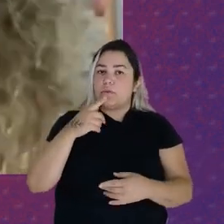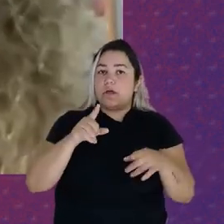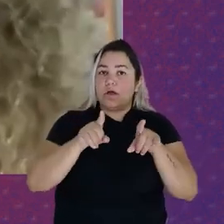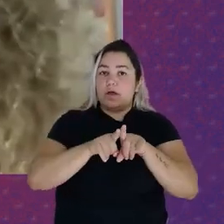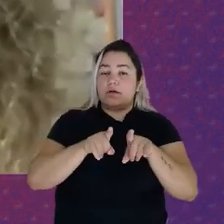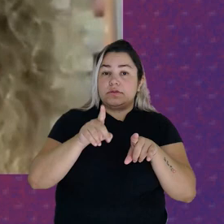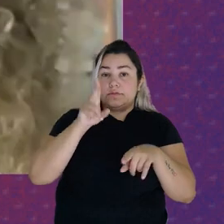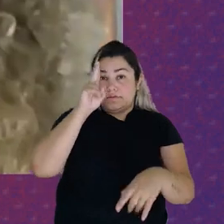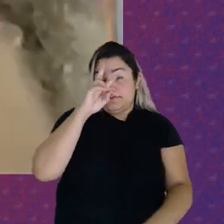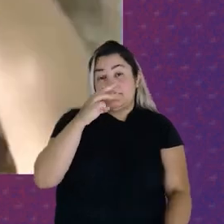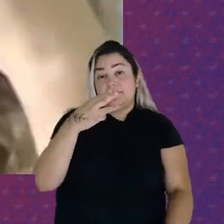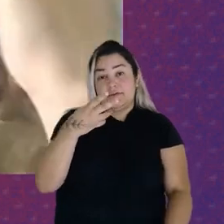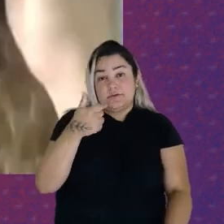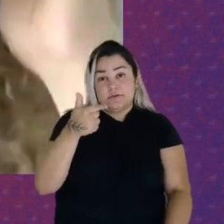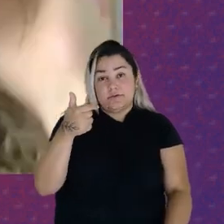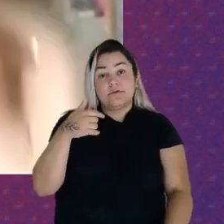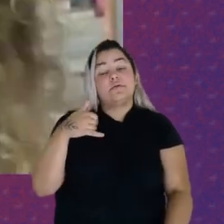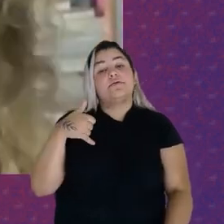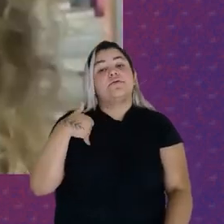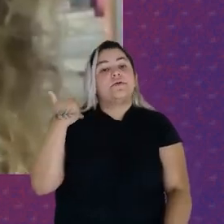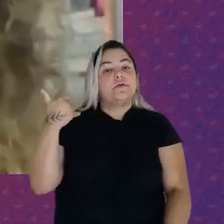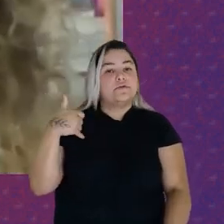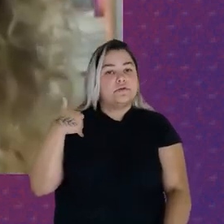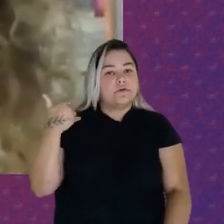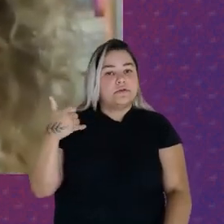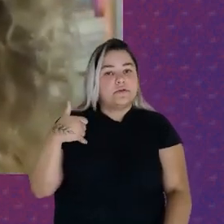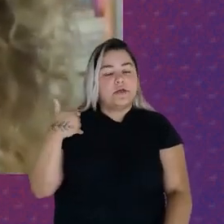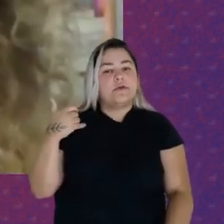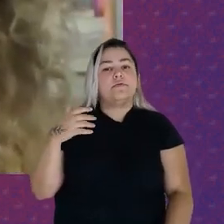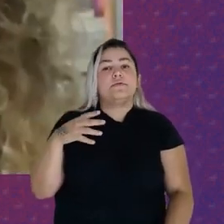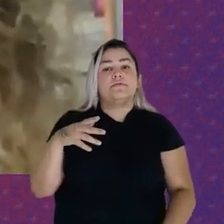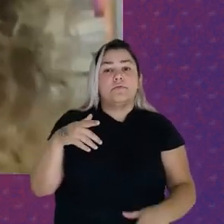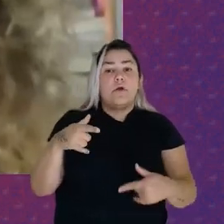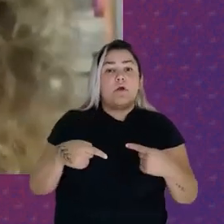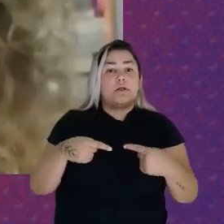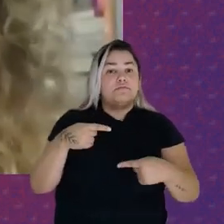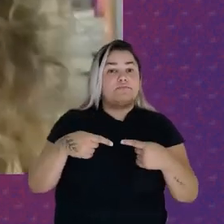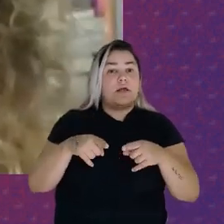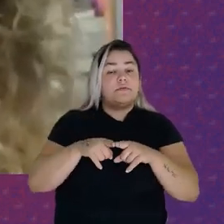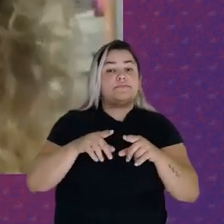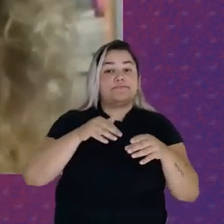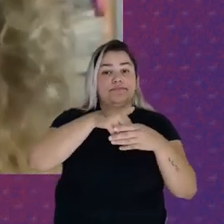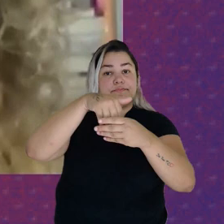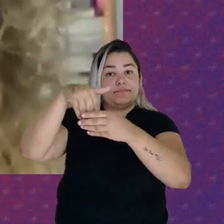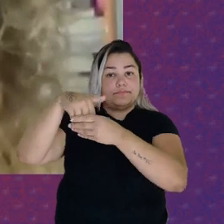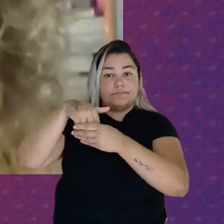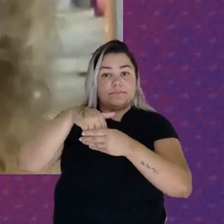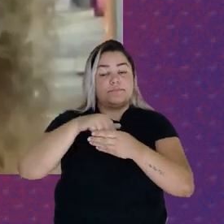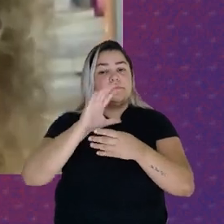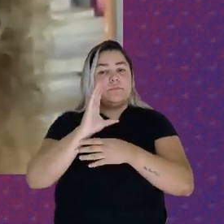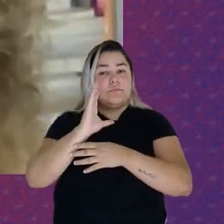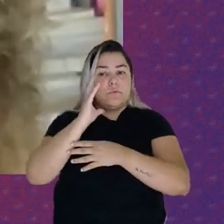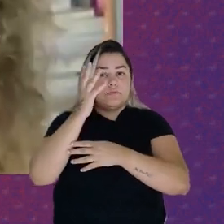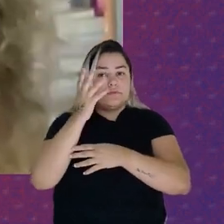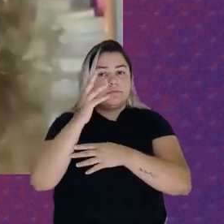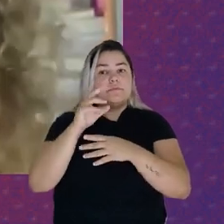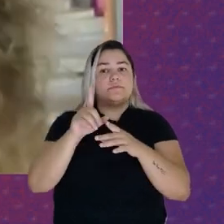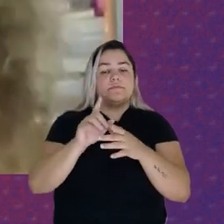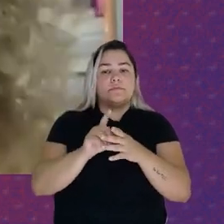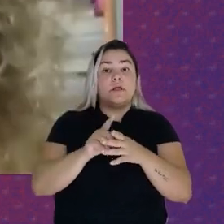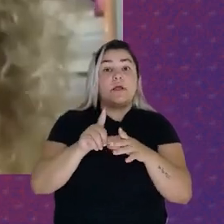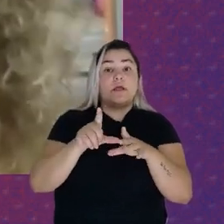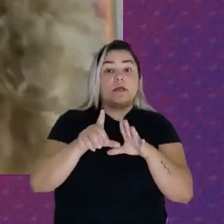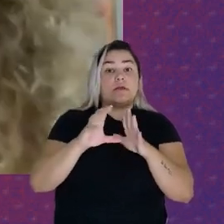tenho 32 anos, e disputei as eleições de 2020 pela primeira vez, foi quando eu decidi ser candidata. Mas eu